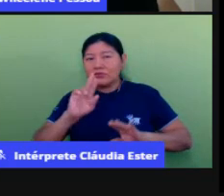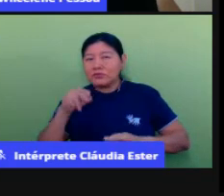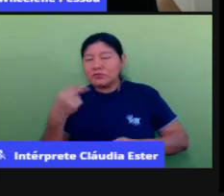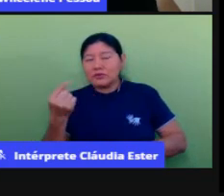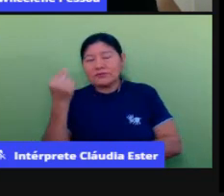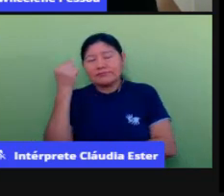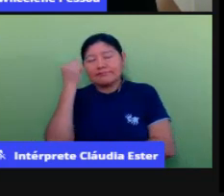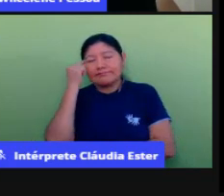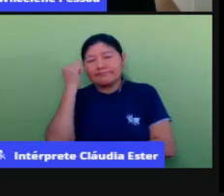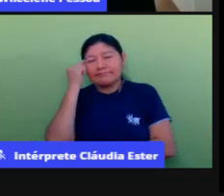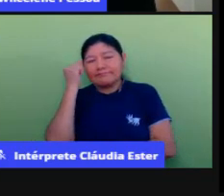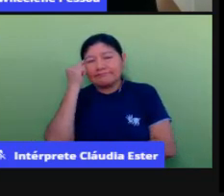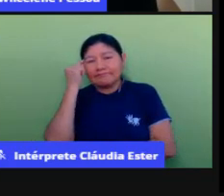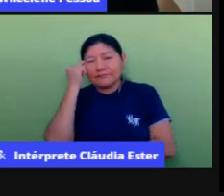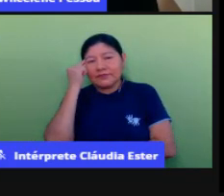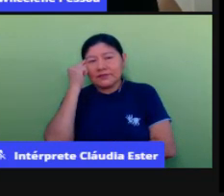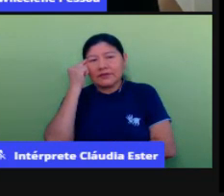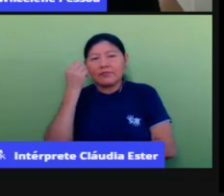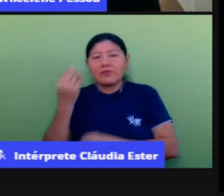questionamentos. Pode passar?